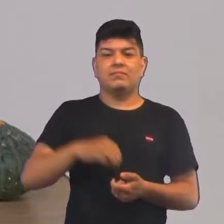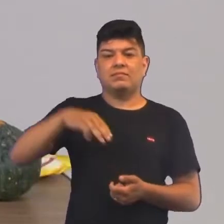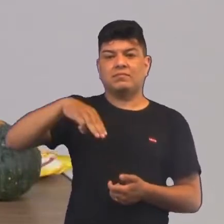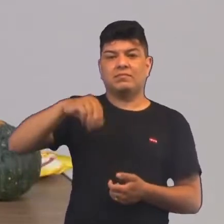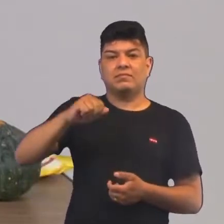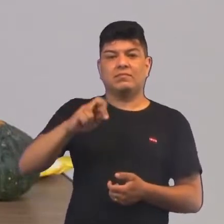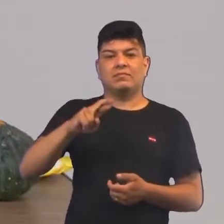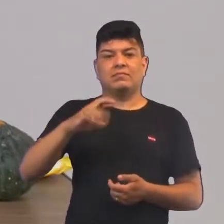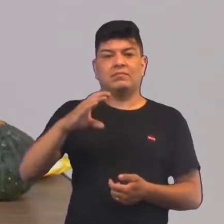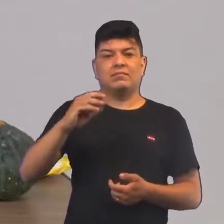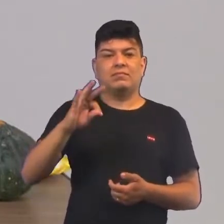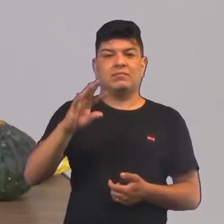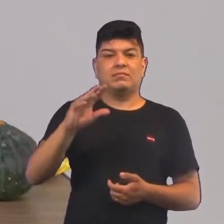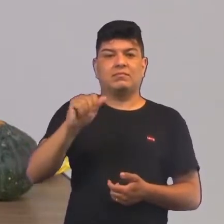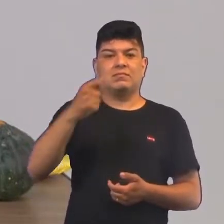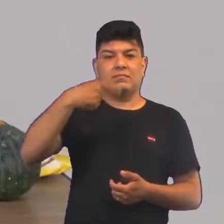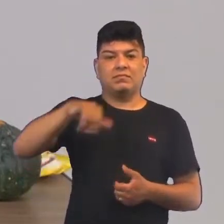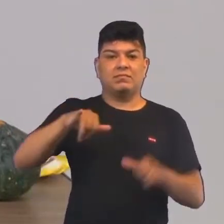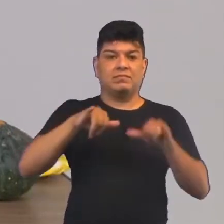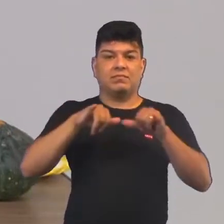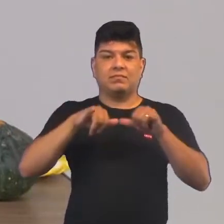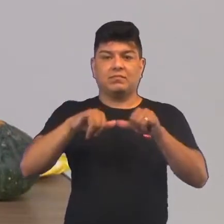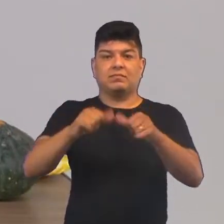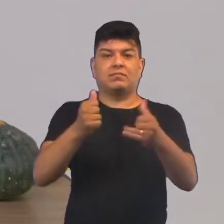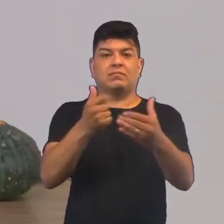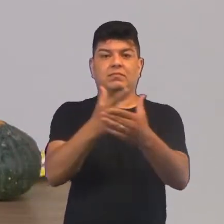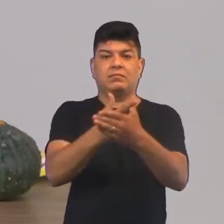Dona Maricota foi ao mercado